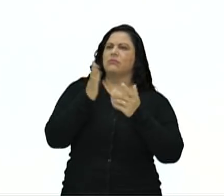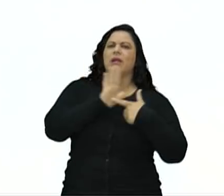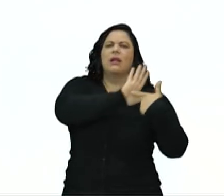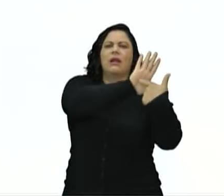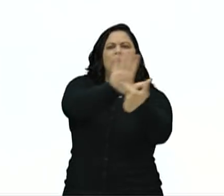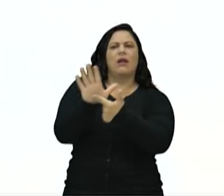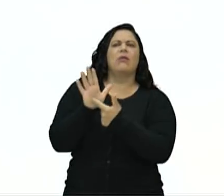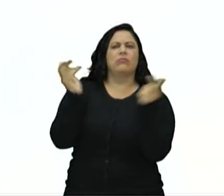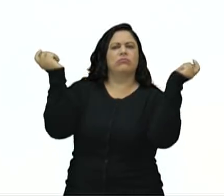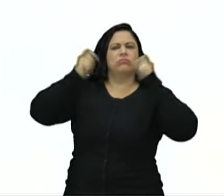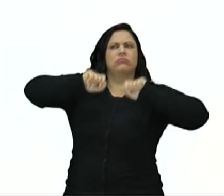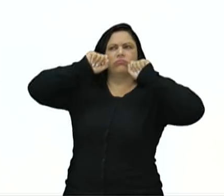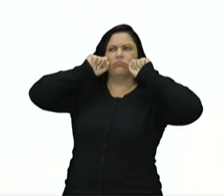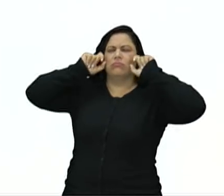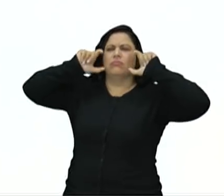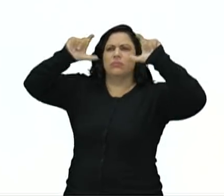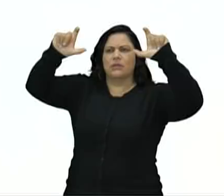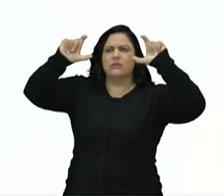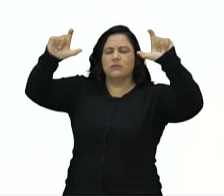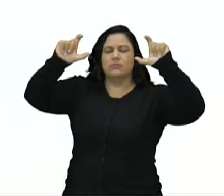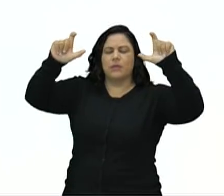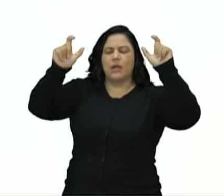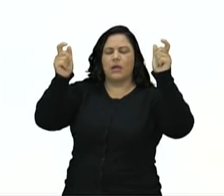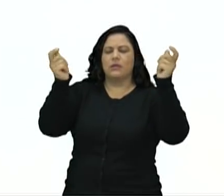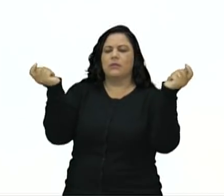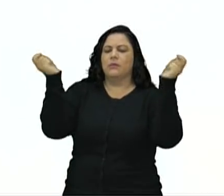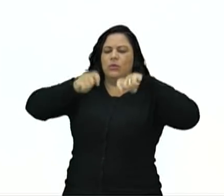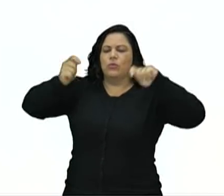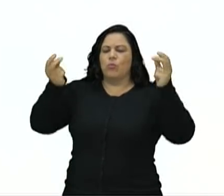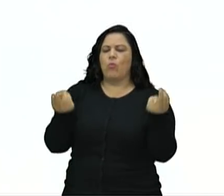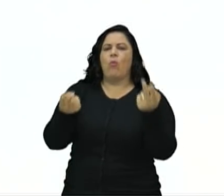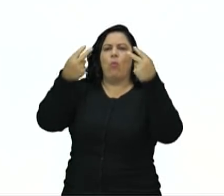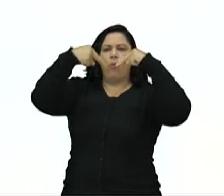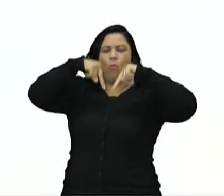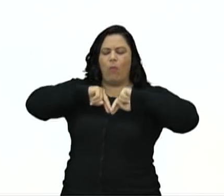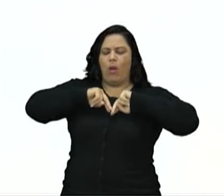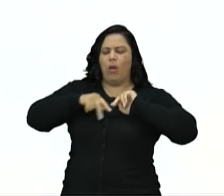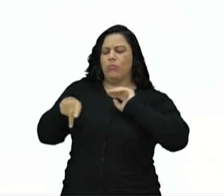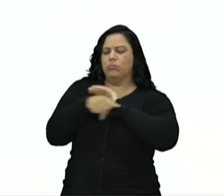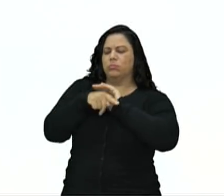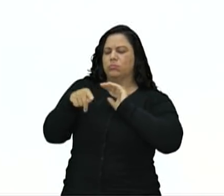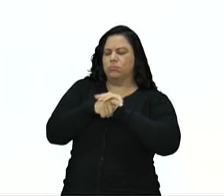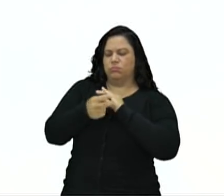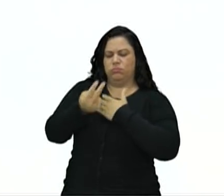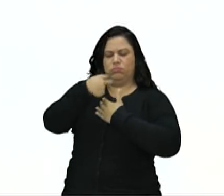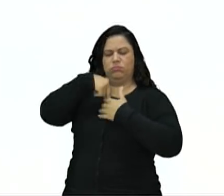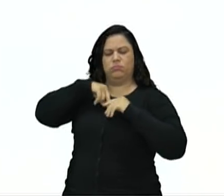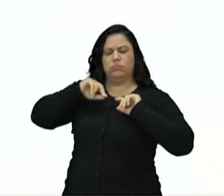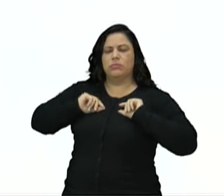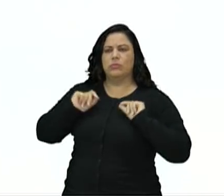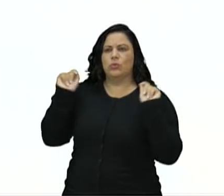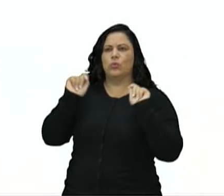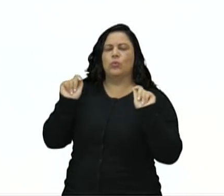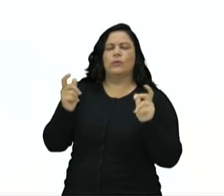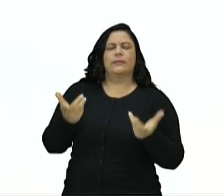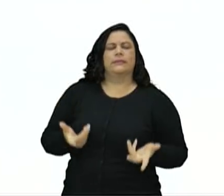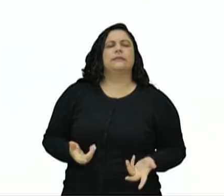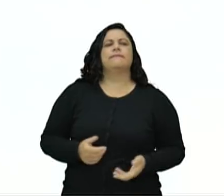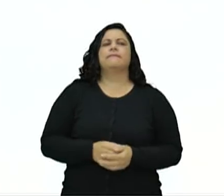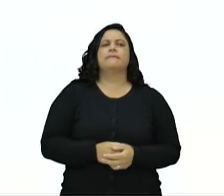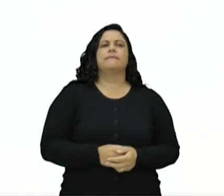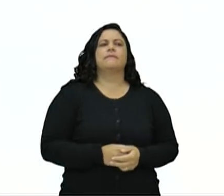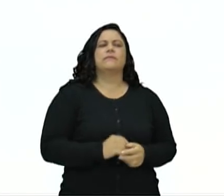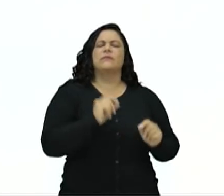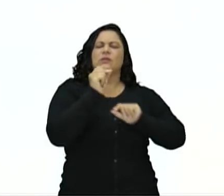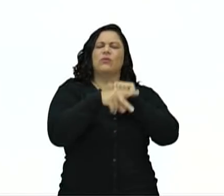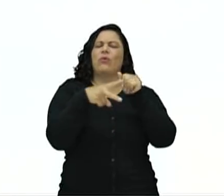o autoconhecimento. O verbo permite fazer essa afirmação. Que verbo que é esse? Alternativa A,